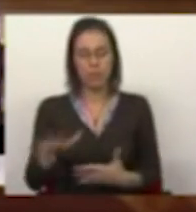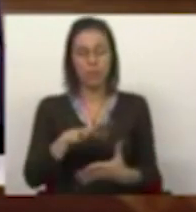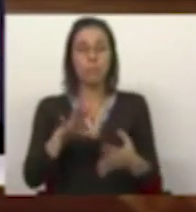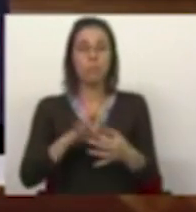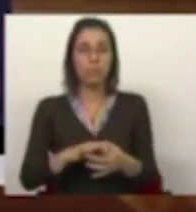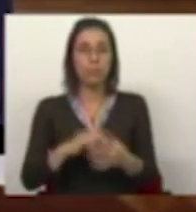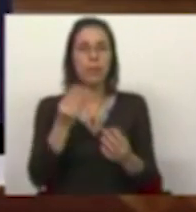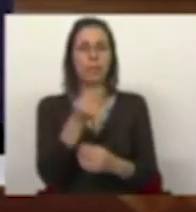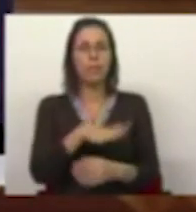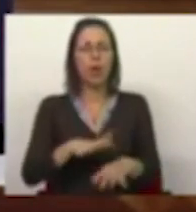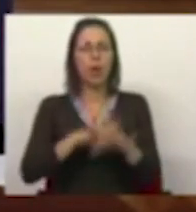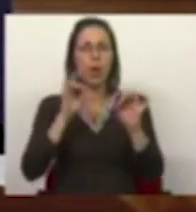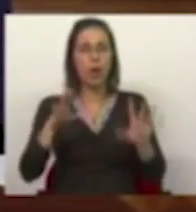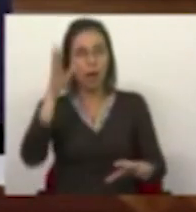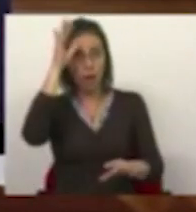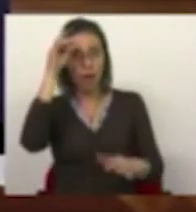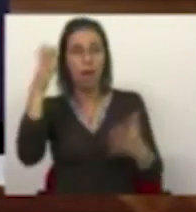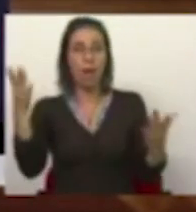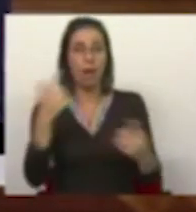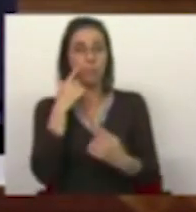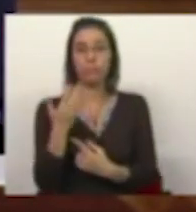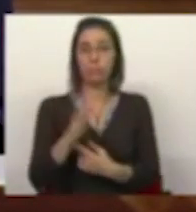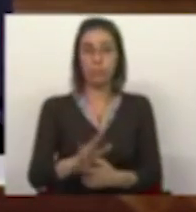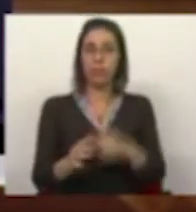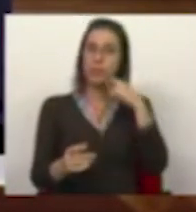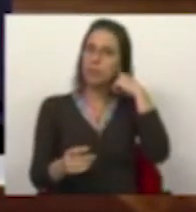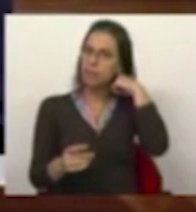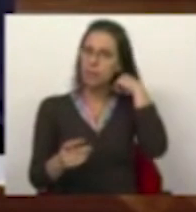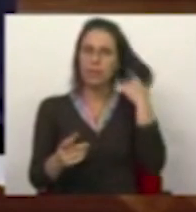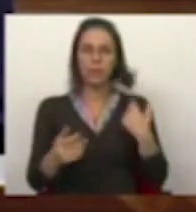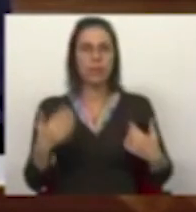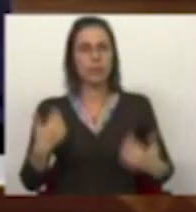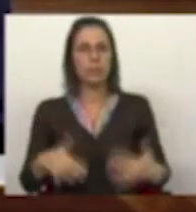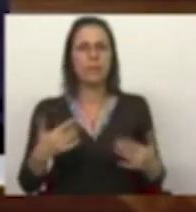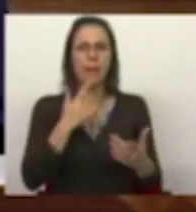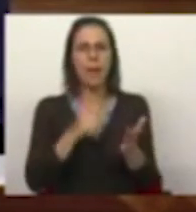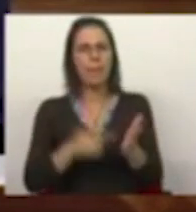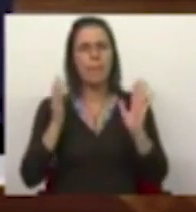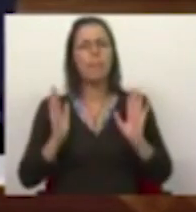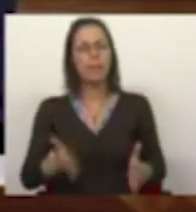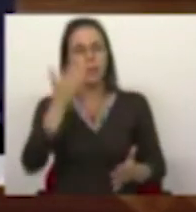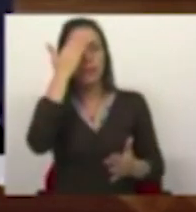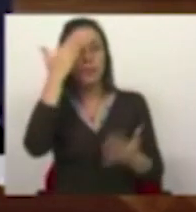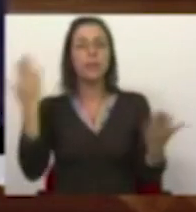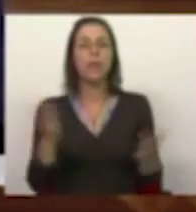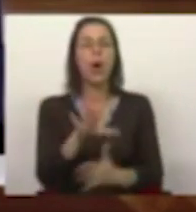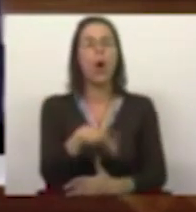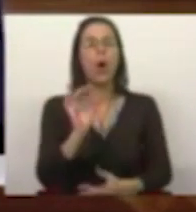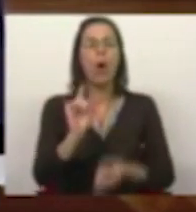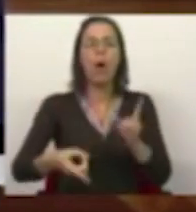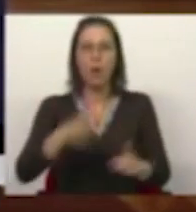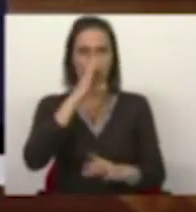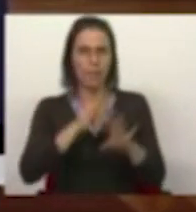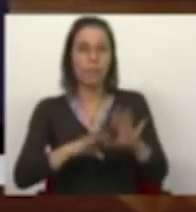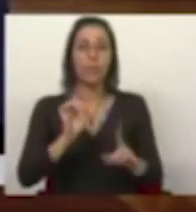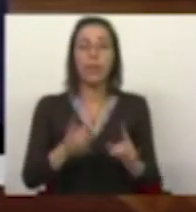situação da pediatria do Hospital Garcia da Horta demonstra de forma dramática, e é necessário saber que opção fará o